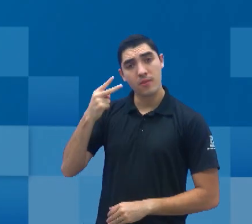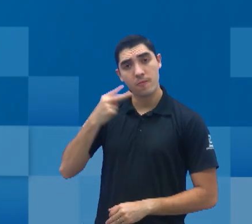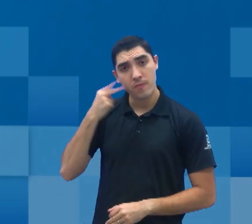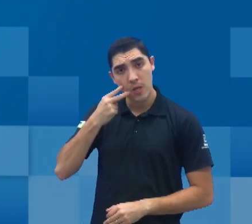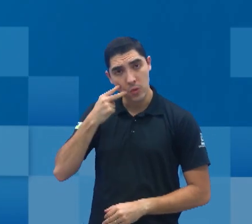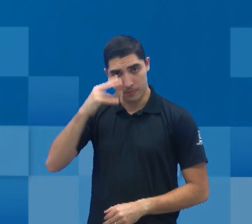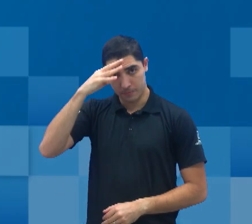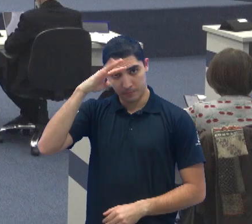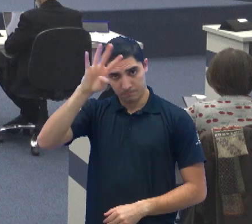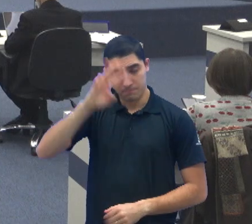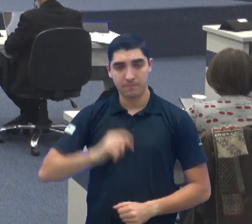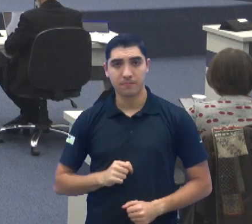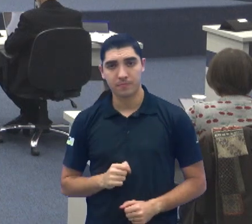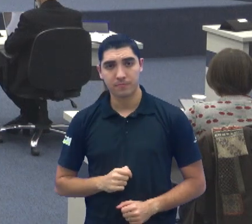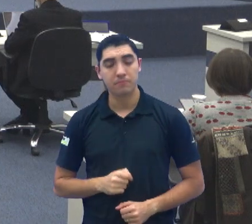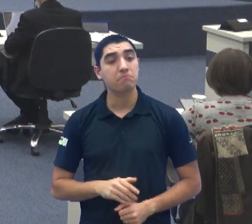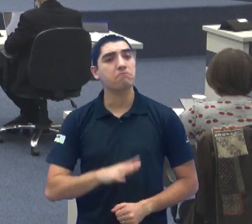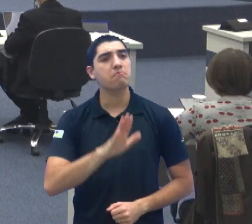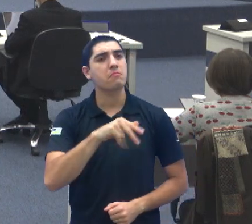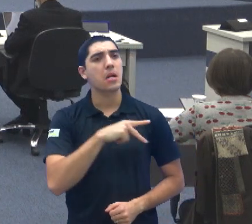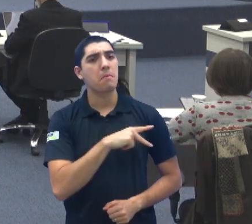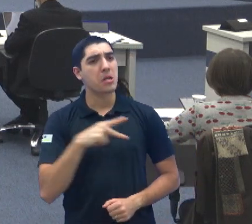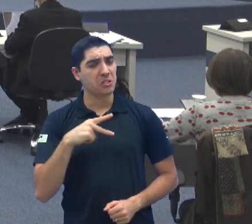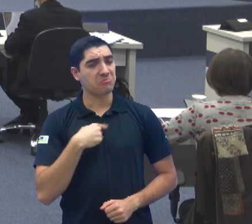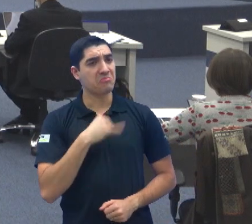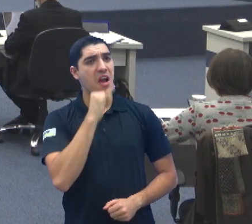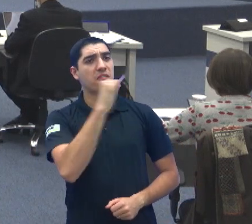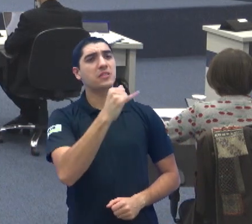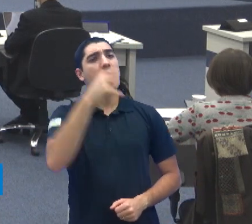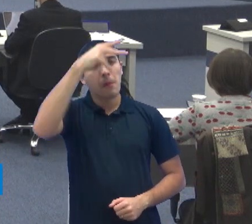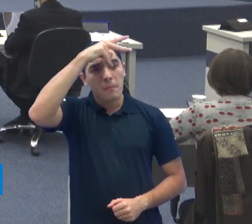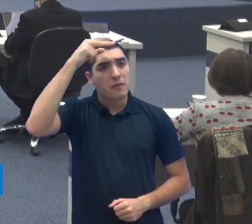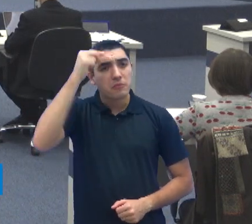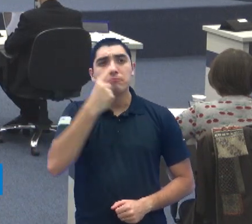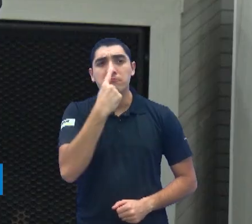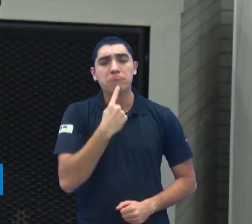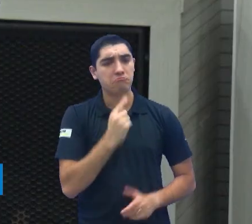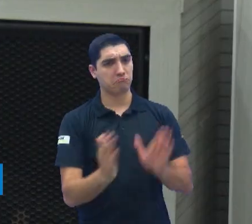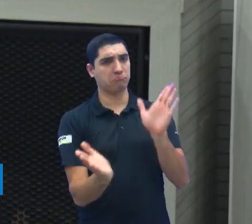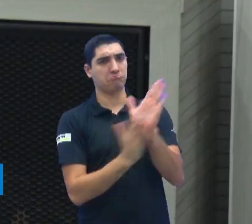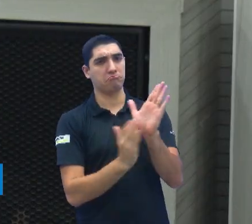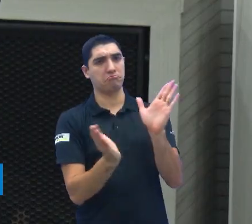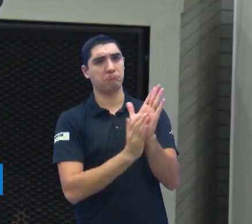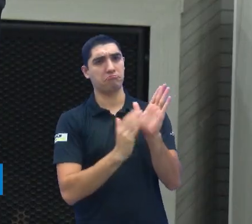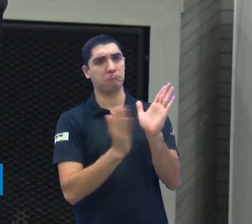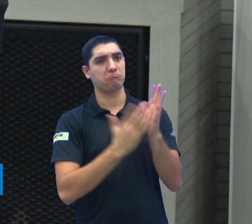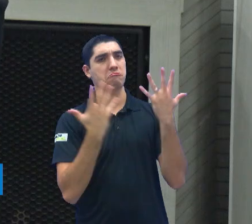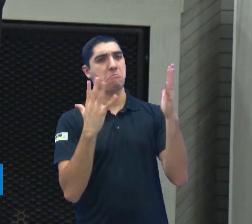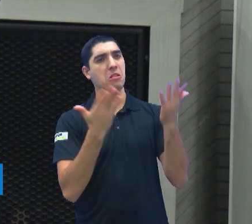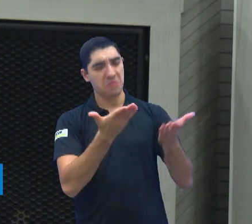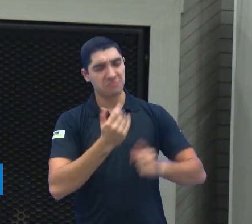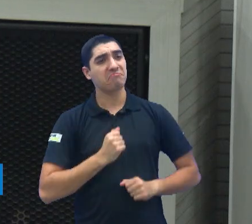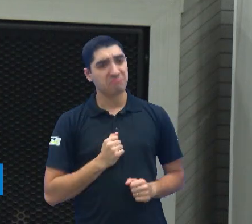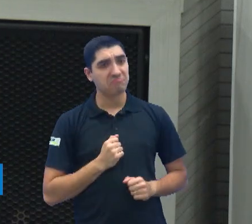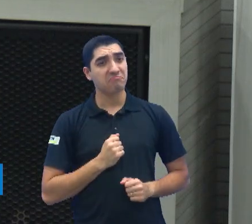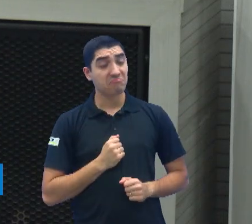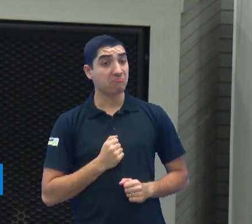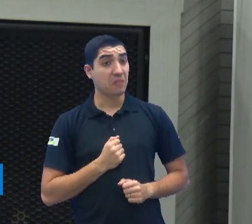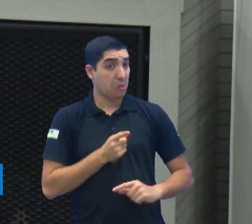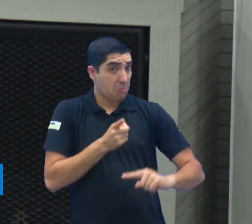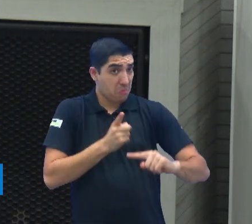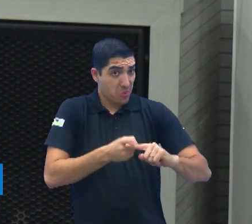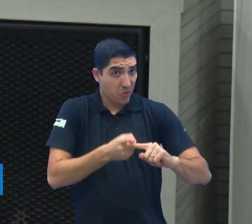Sena. Presidente, eu quero parabenizar o prefeito aqui, de verdade. Quero parabenizar porque a demanda